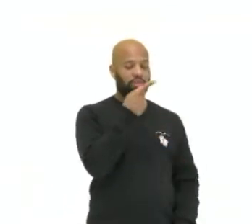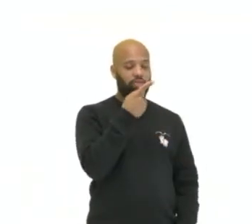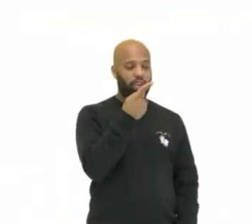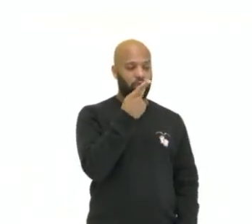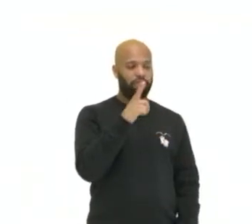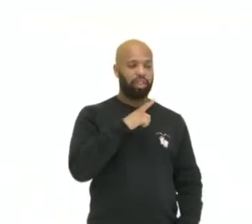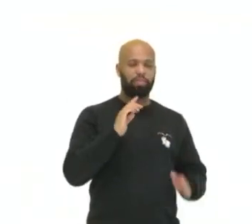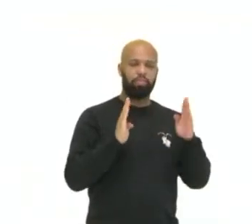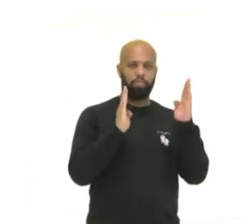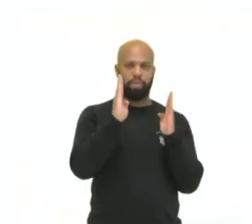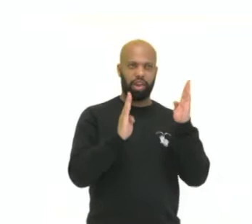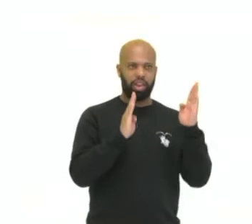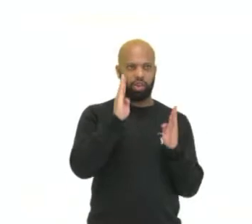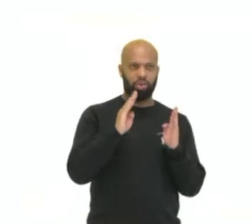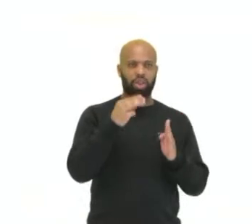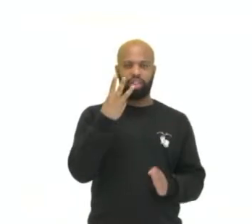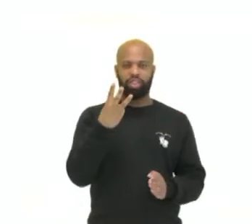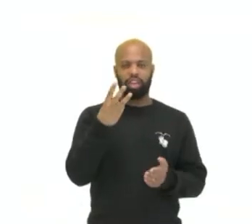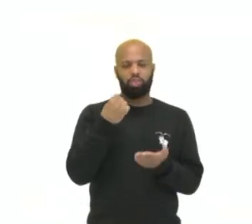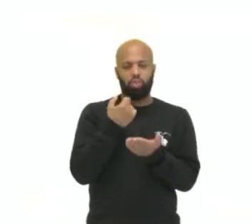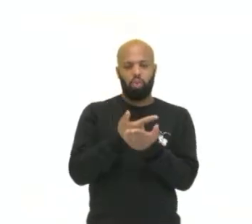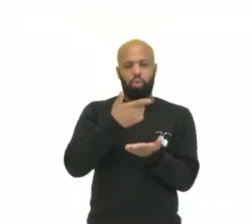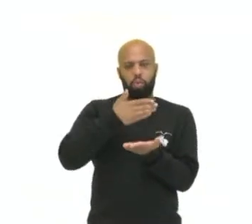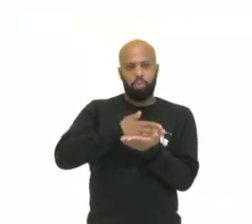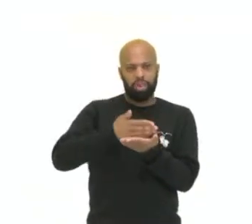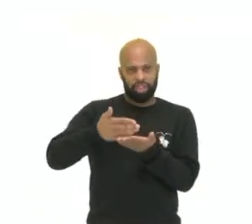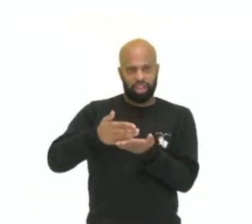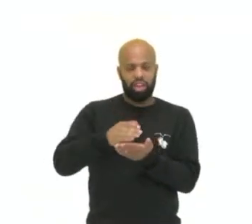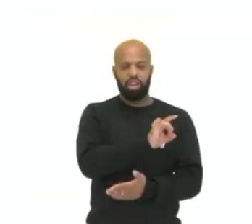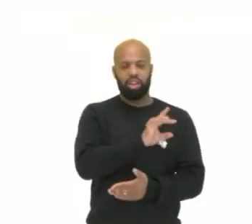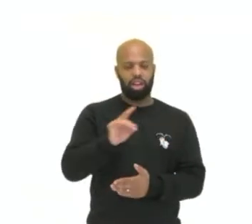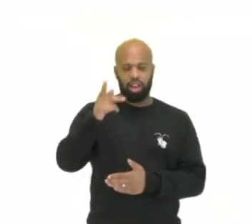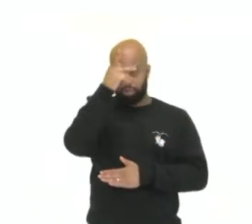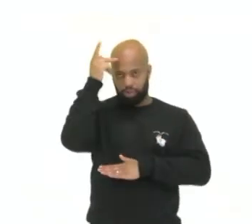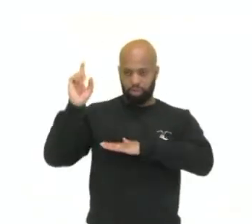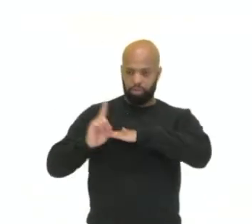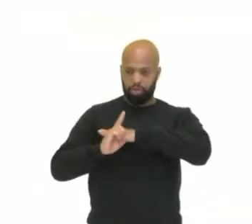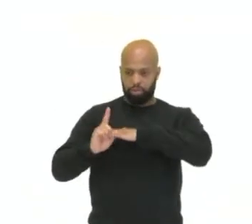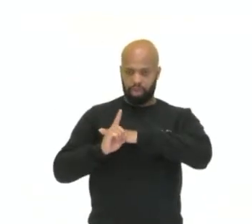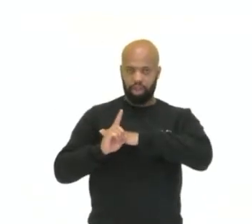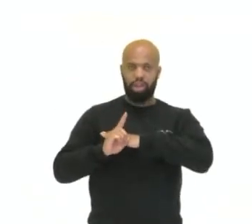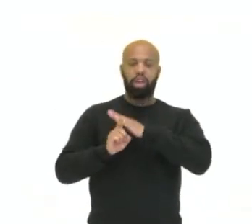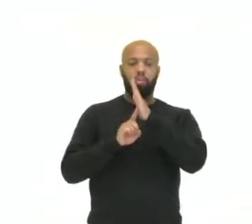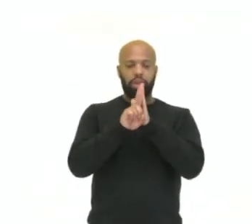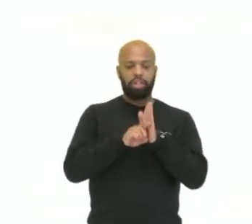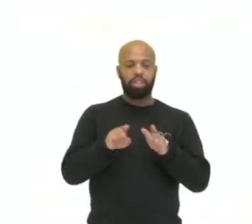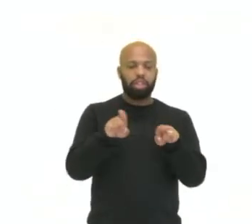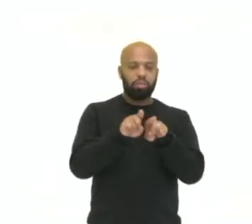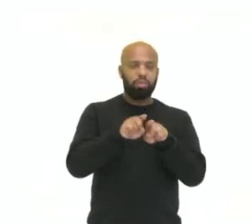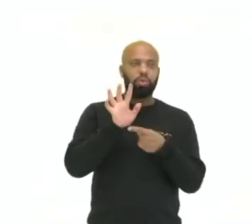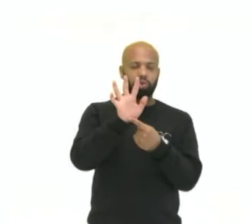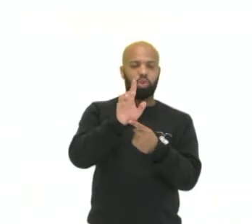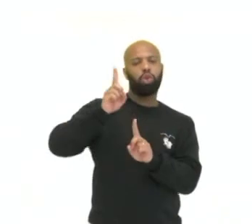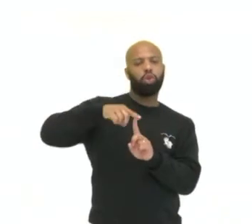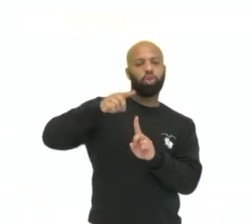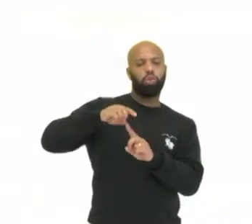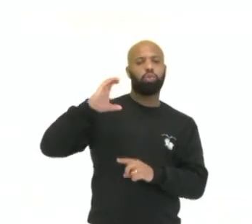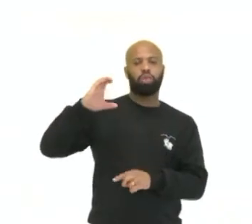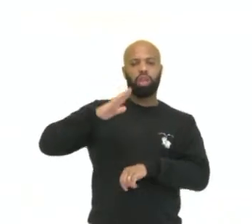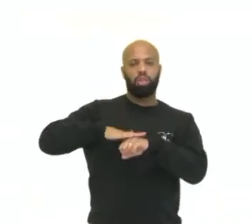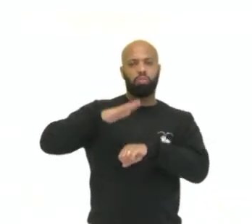para o período foi de 3 compras parceladas por consumidor. Levantamento também apontou o tipo de crédito